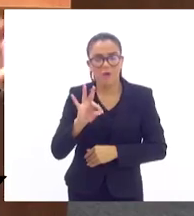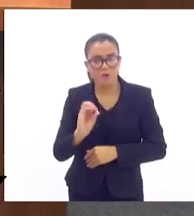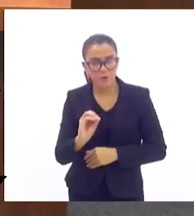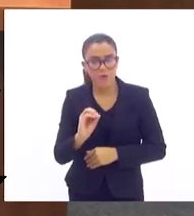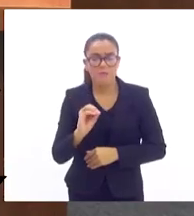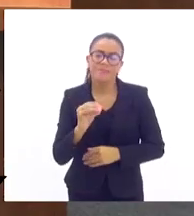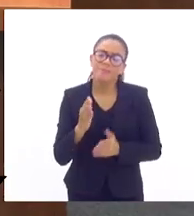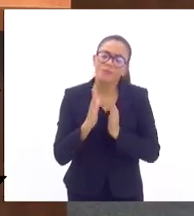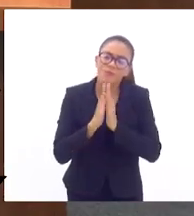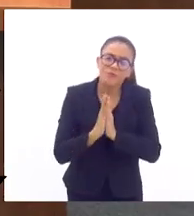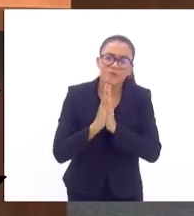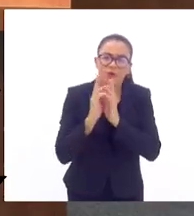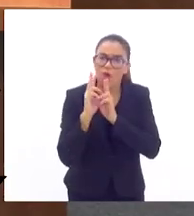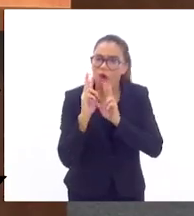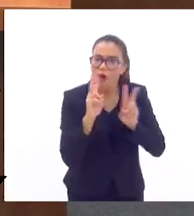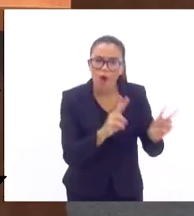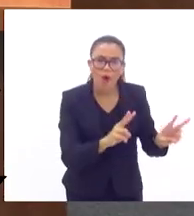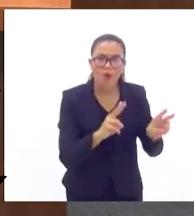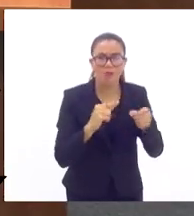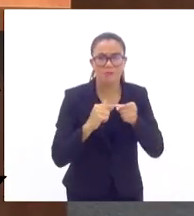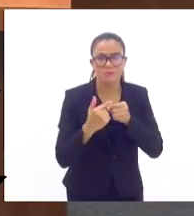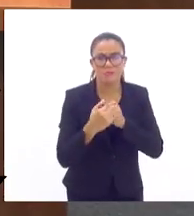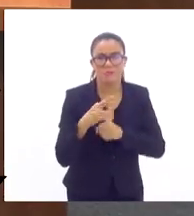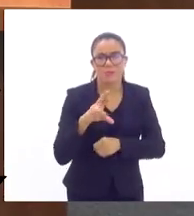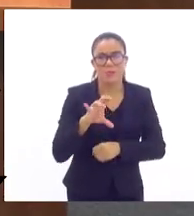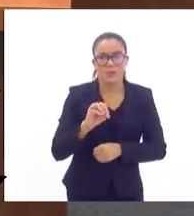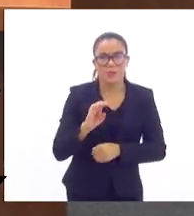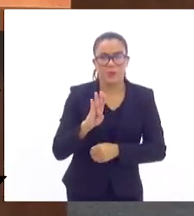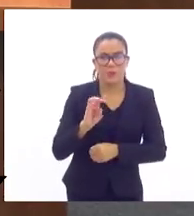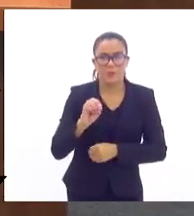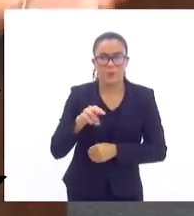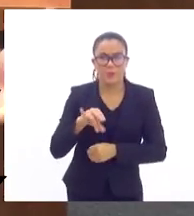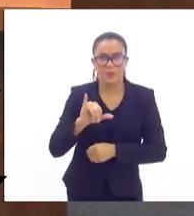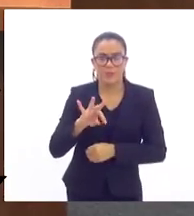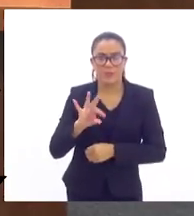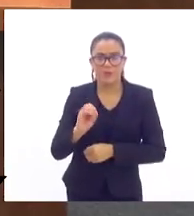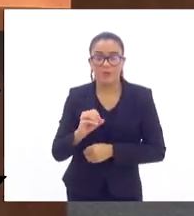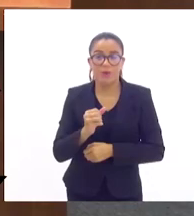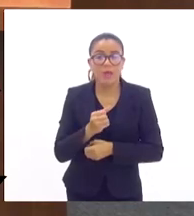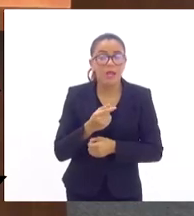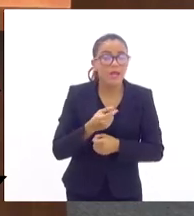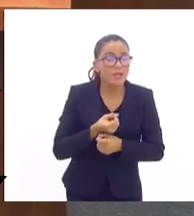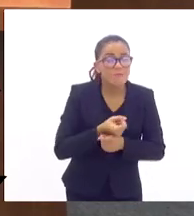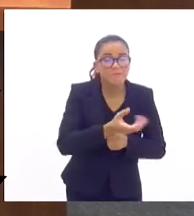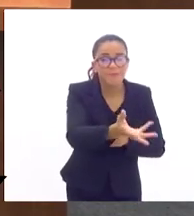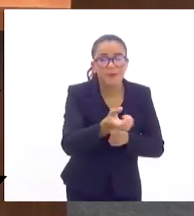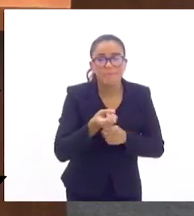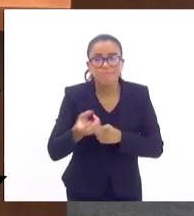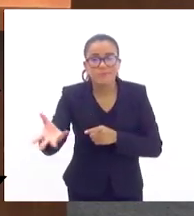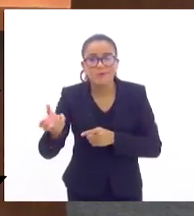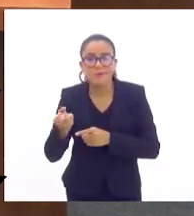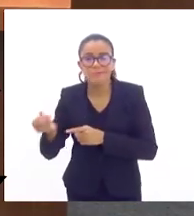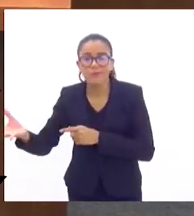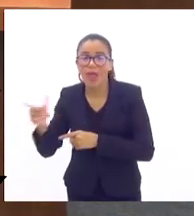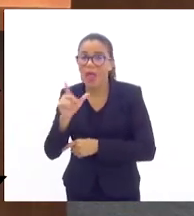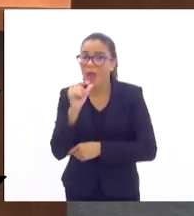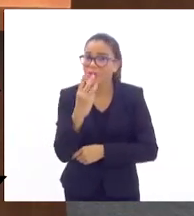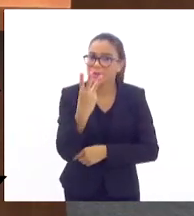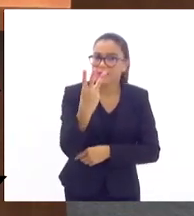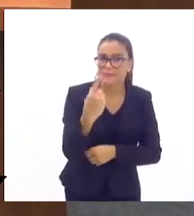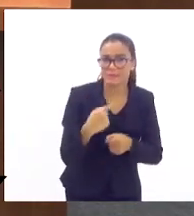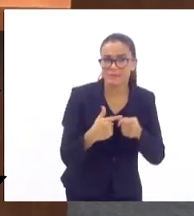nosso município de Rio Bonito, o município ao qual ele fornece água para outros 3 municípios. Então, a empresa ela vai,